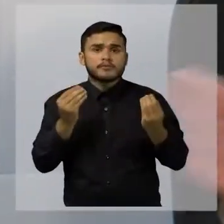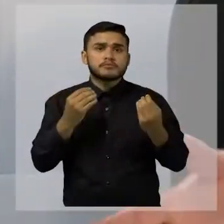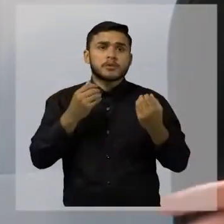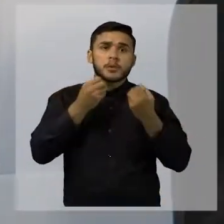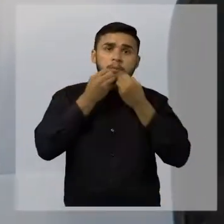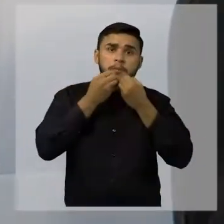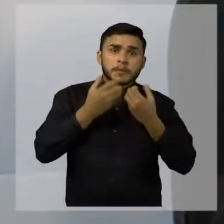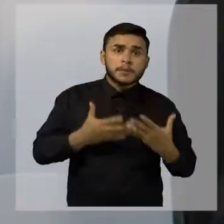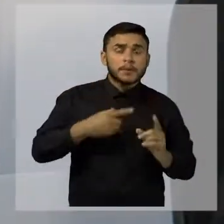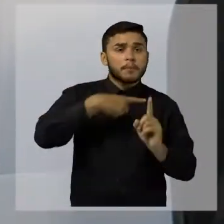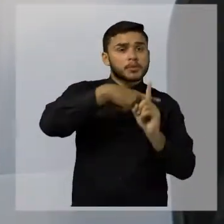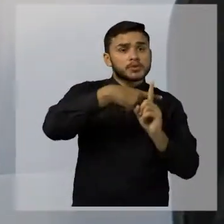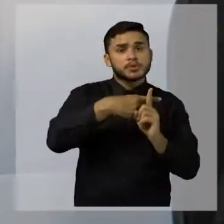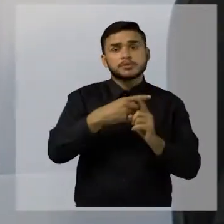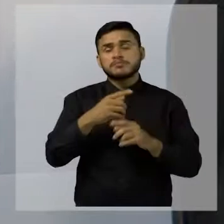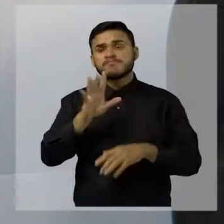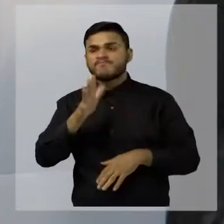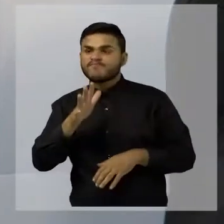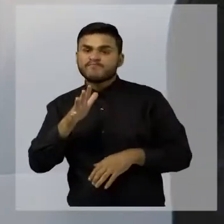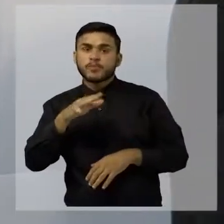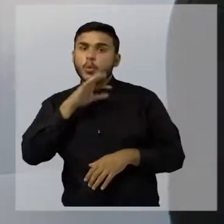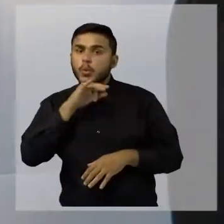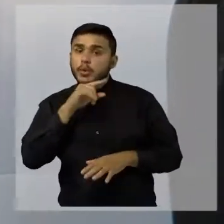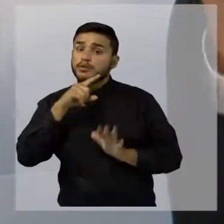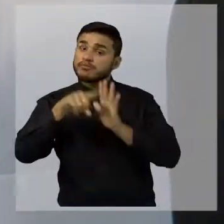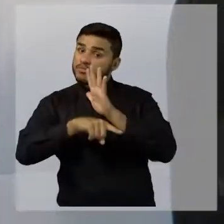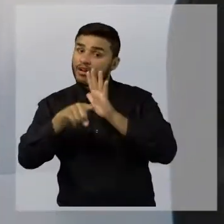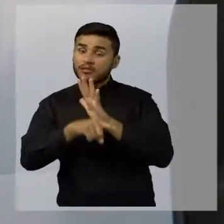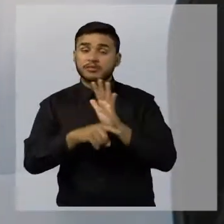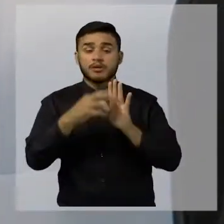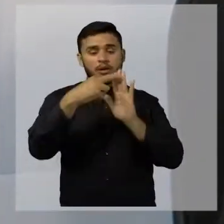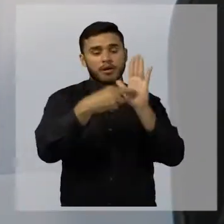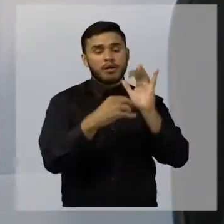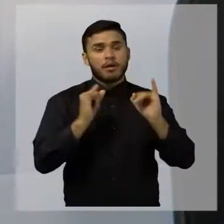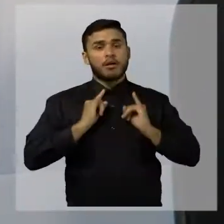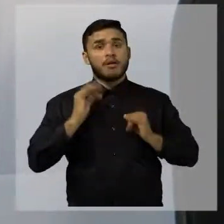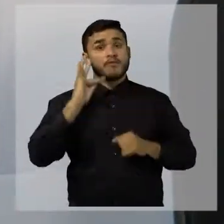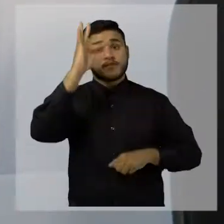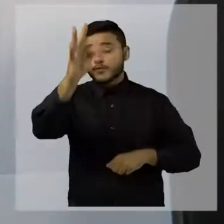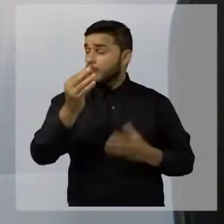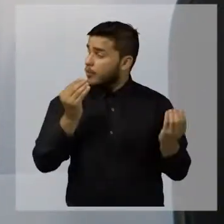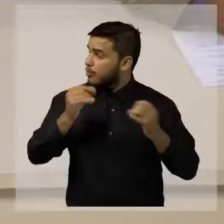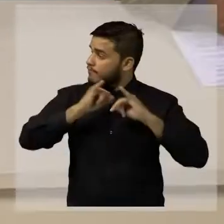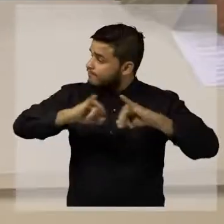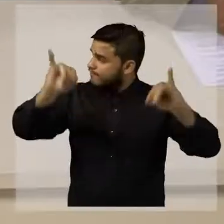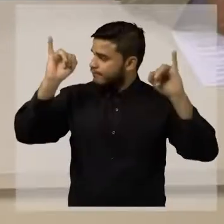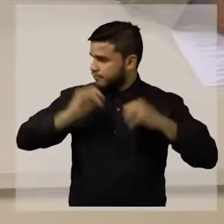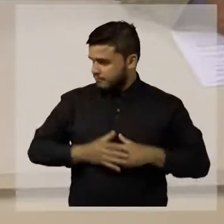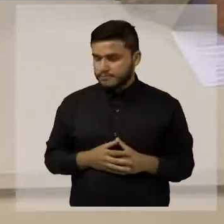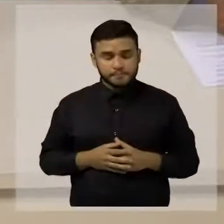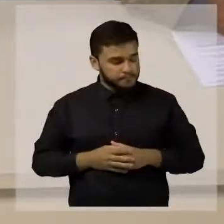vantagens e desvantagens que poderá acontecer no seu futuro em relação à aposentadoria.